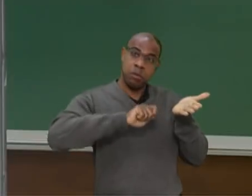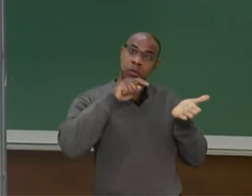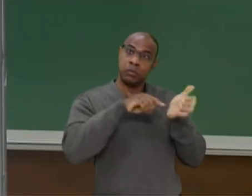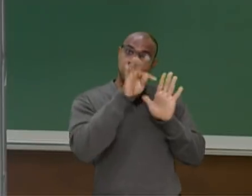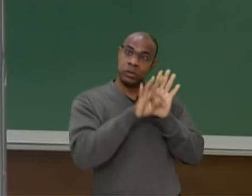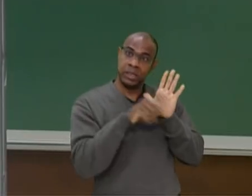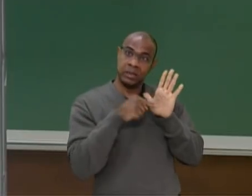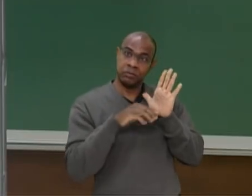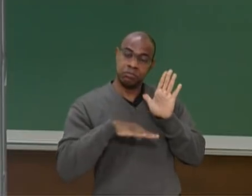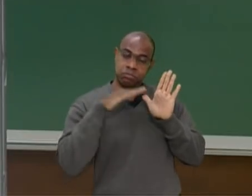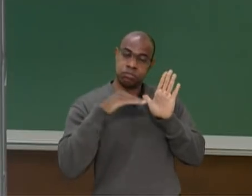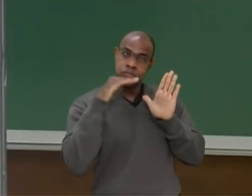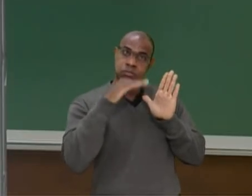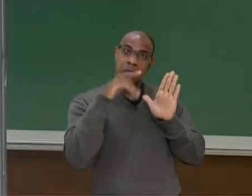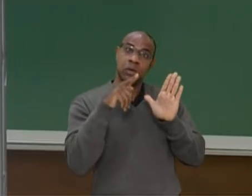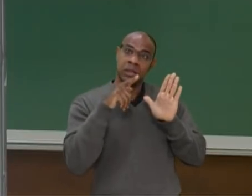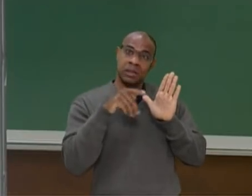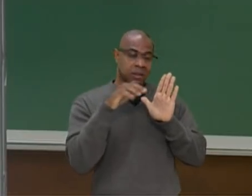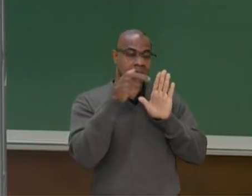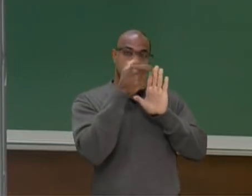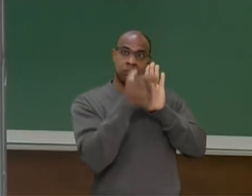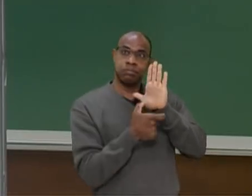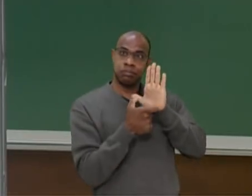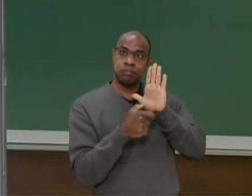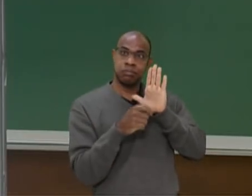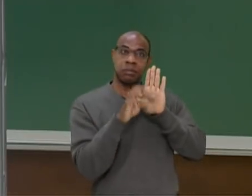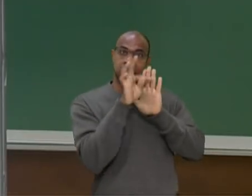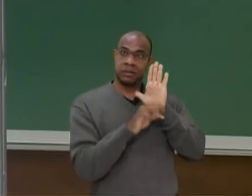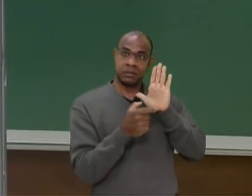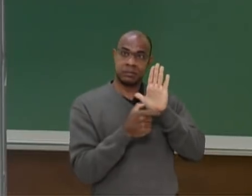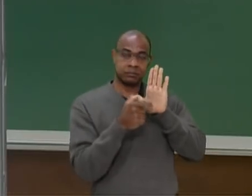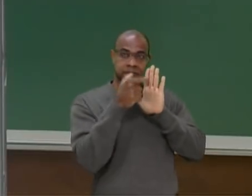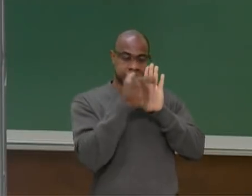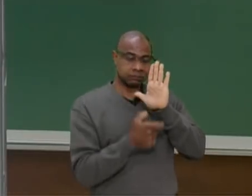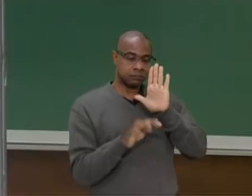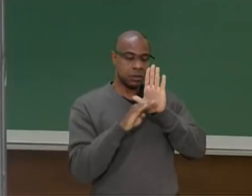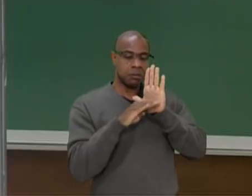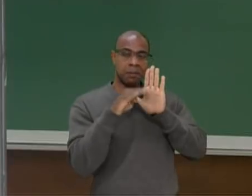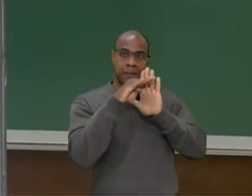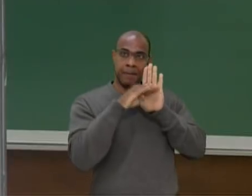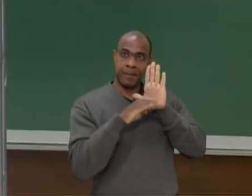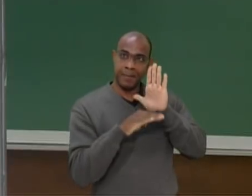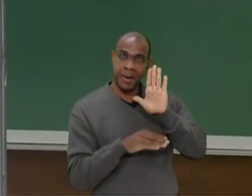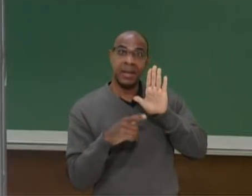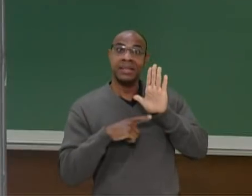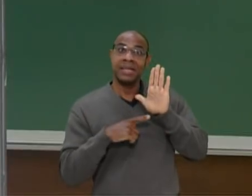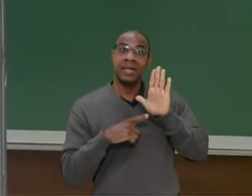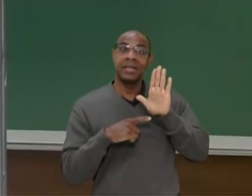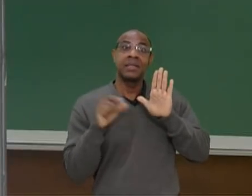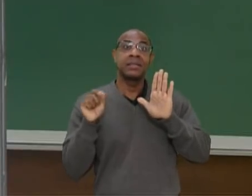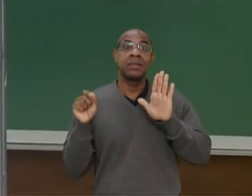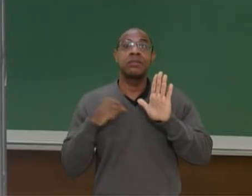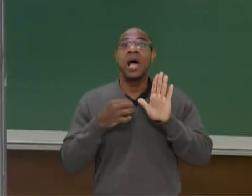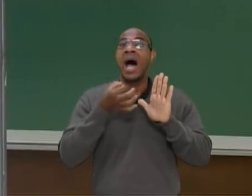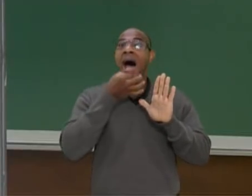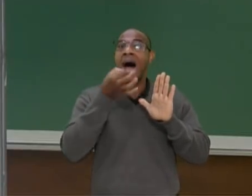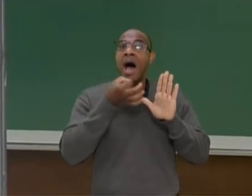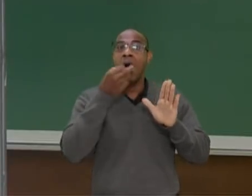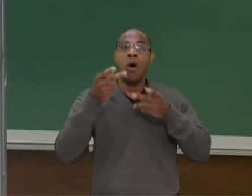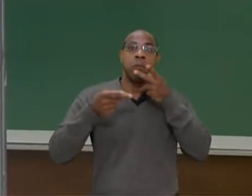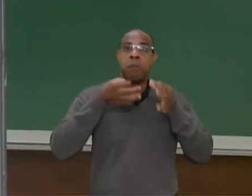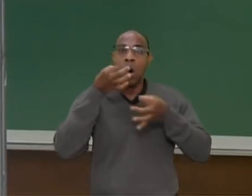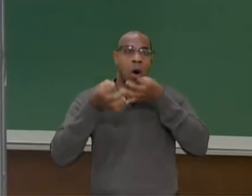desenvolvimento, turma, é o corpo deste meu artigo. Então, ele tem que ter os meus argumentos ou os